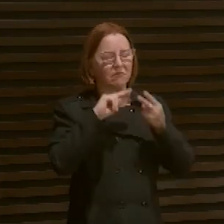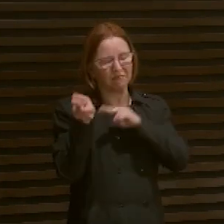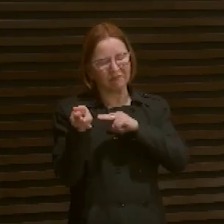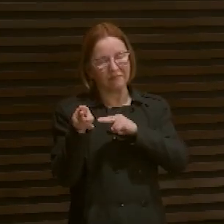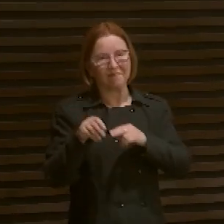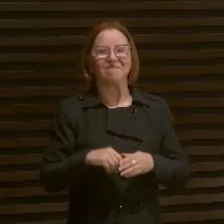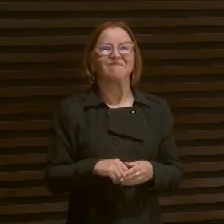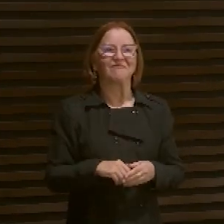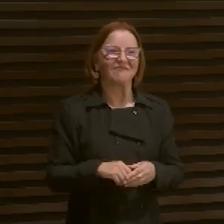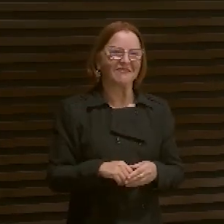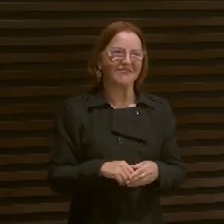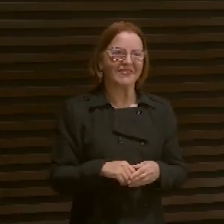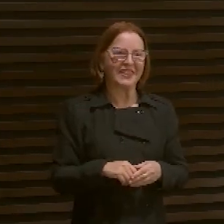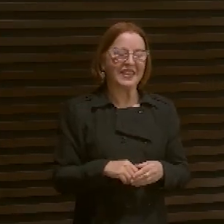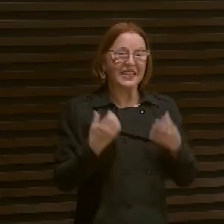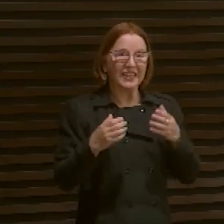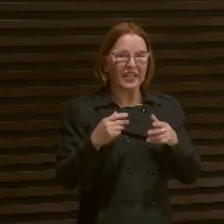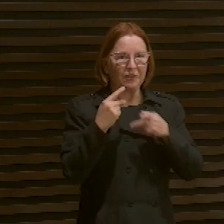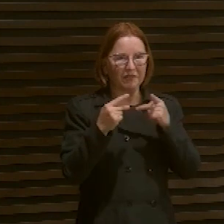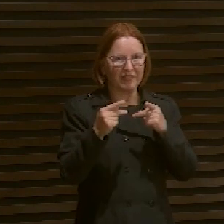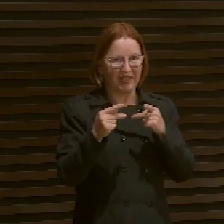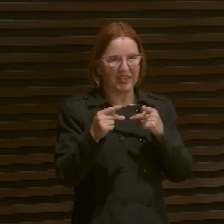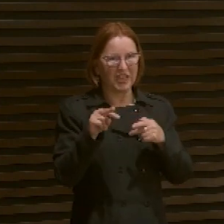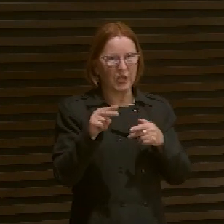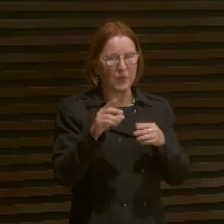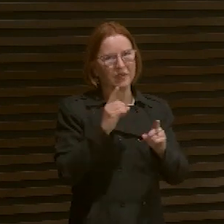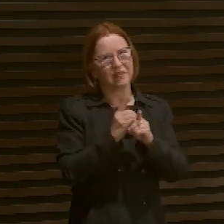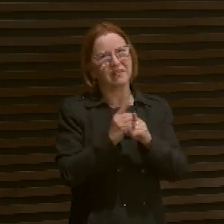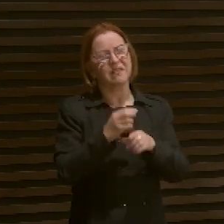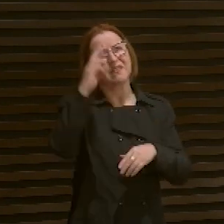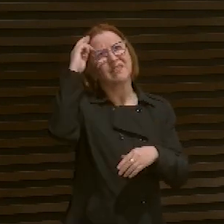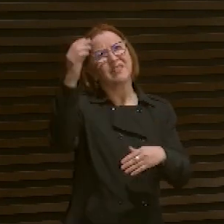E eu quero falar aqui como os discípulos: Senhor, ensina-nos a orar.